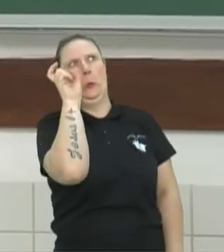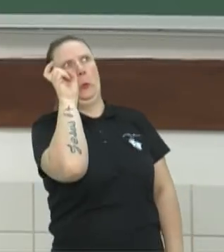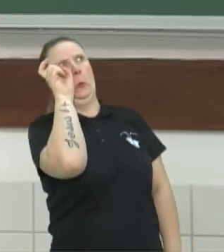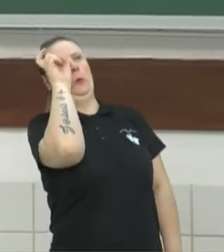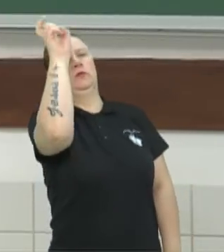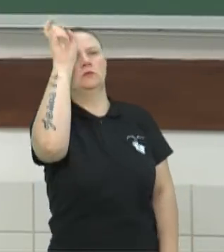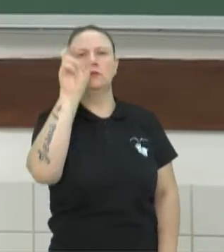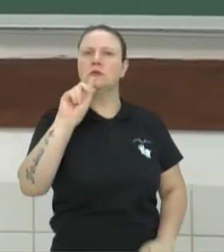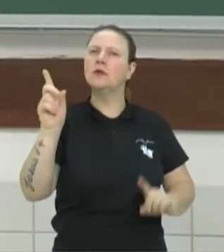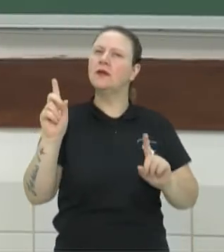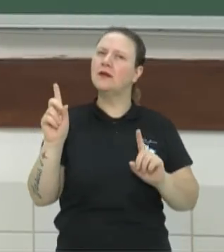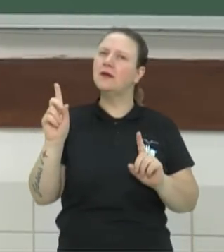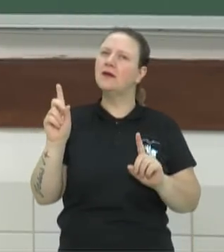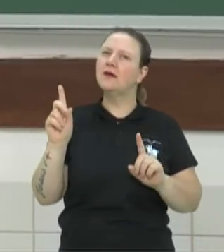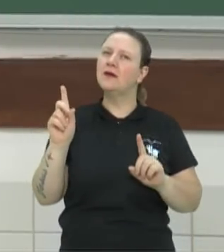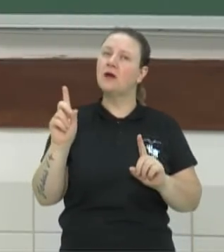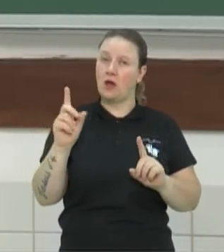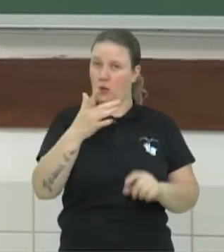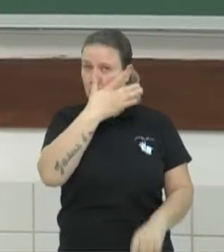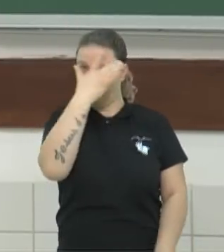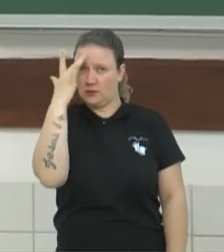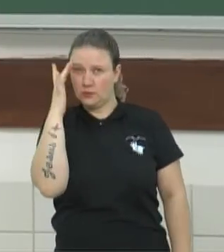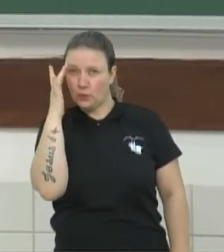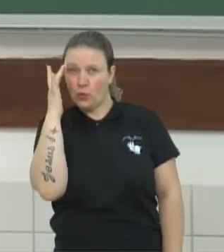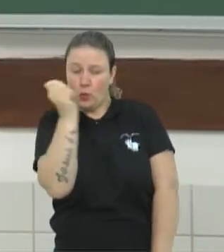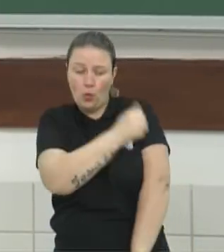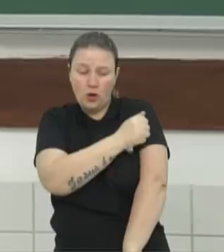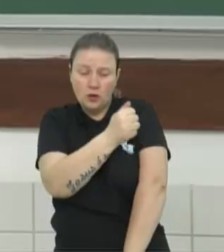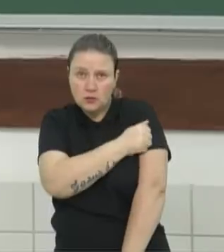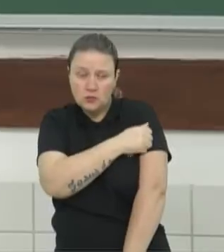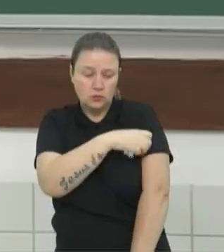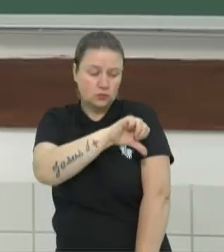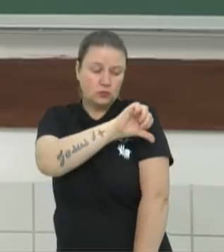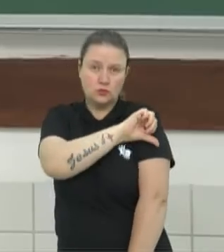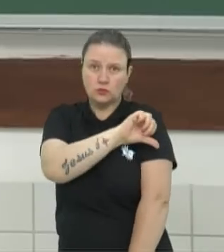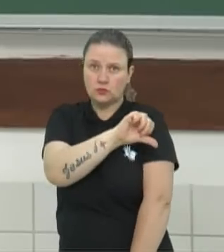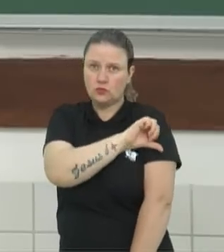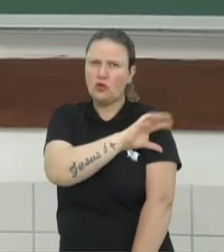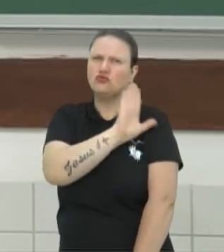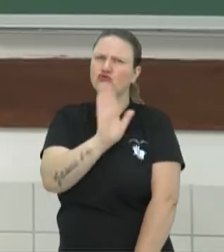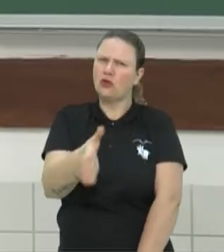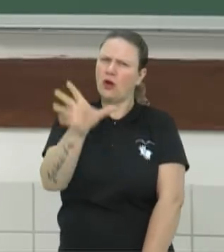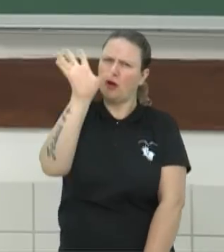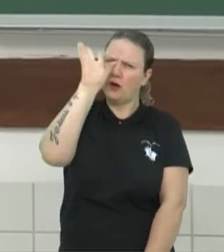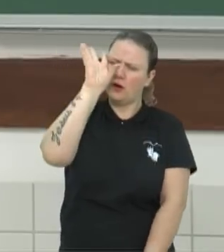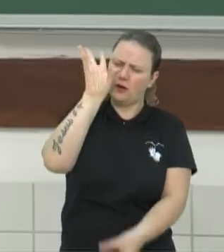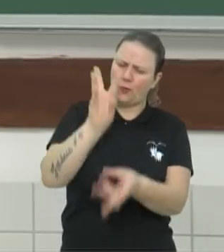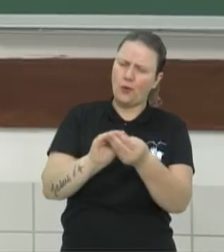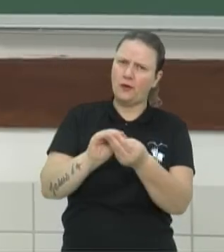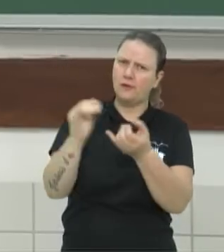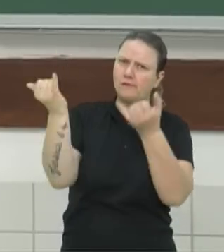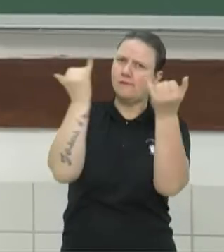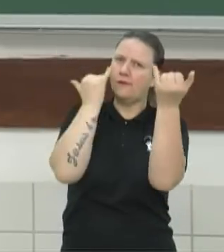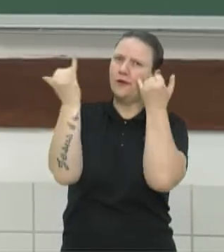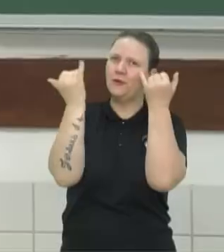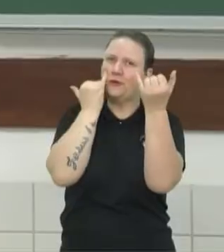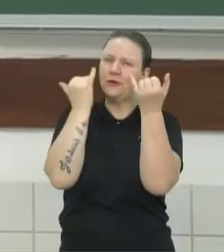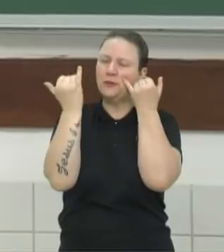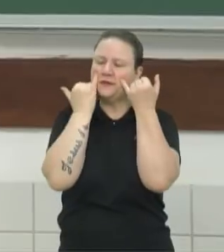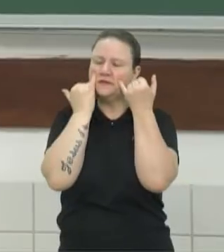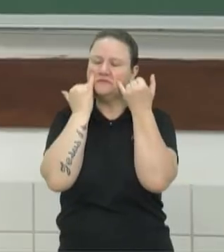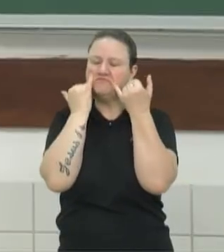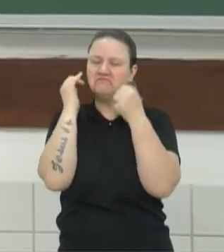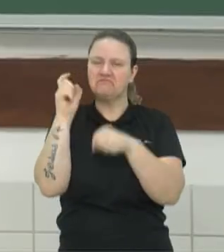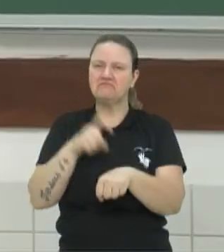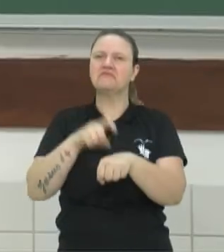compreender. O leitor do 9º ano já é muito capaz de compreender várias informações implícitas. Tanto que aqui